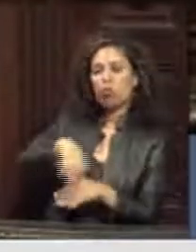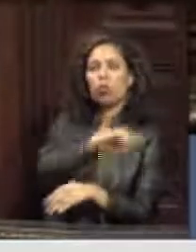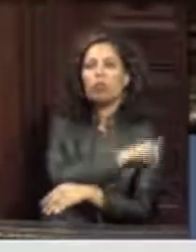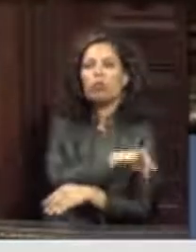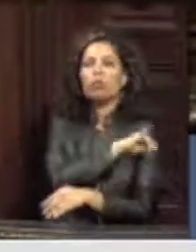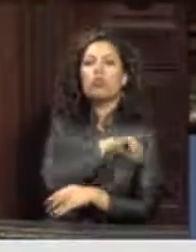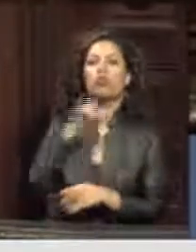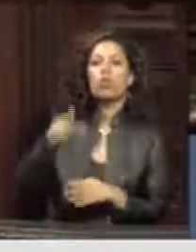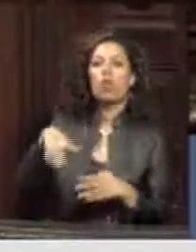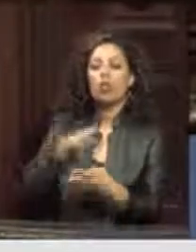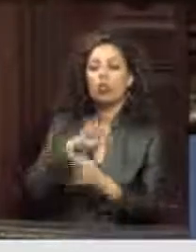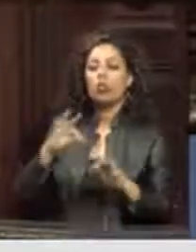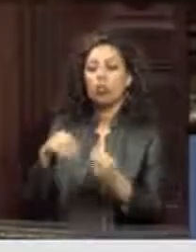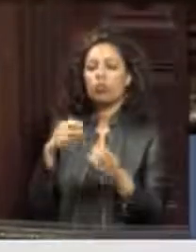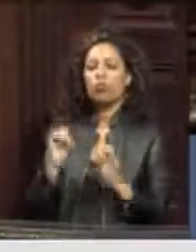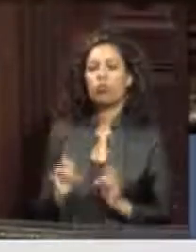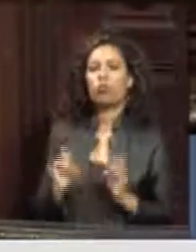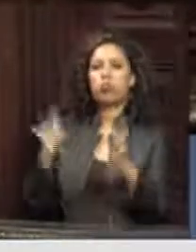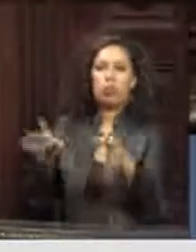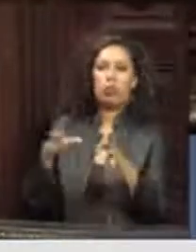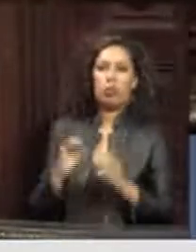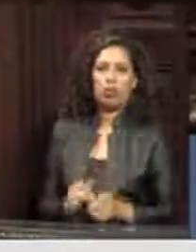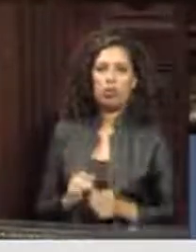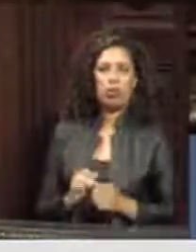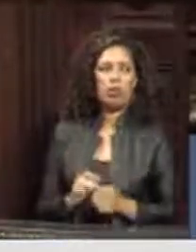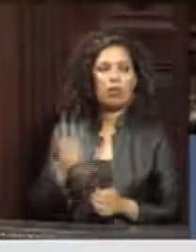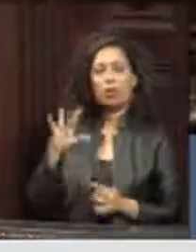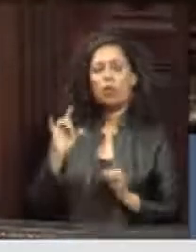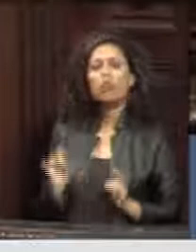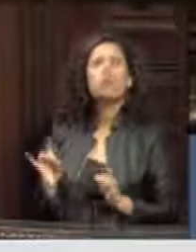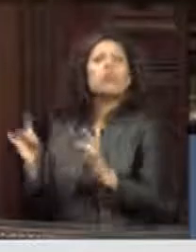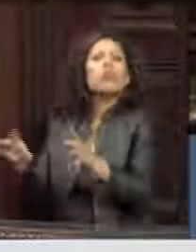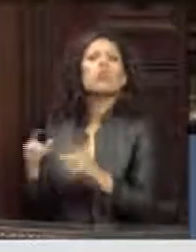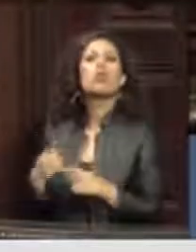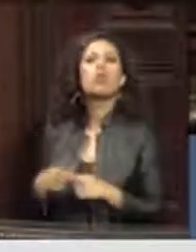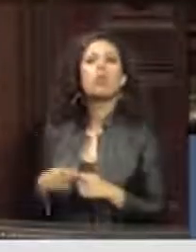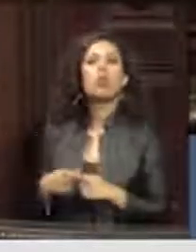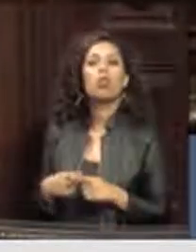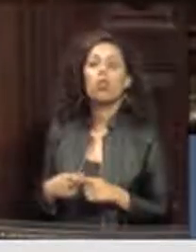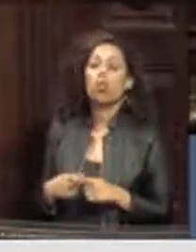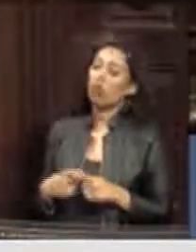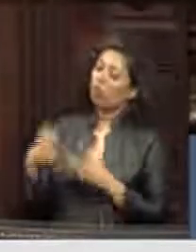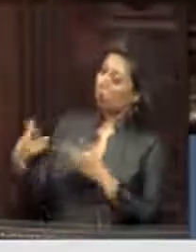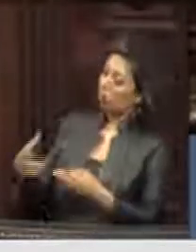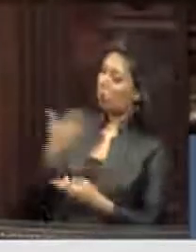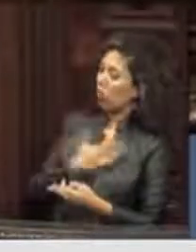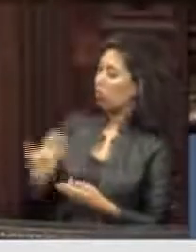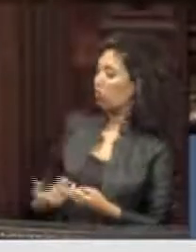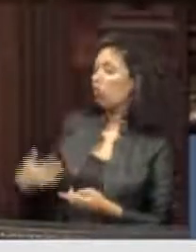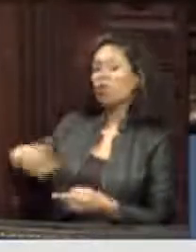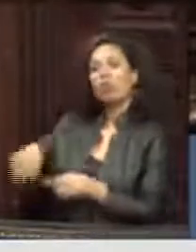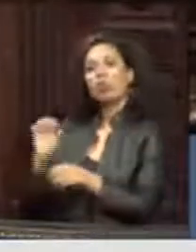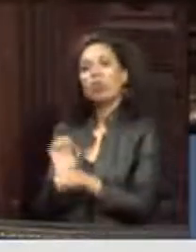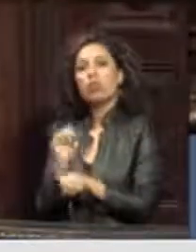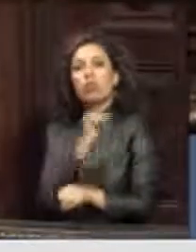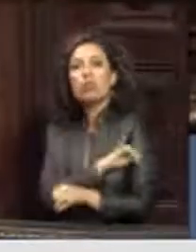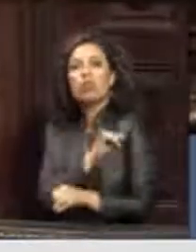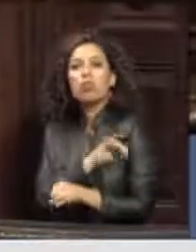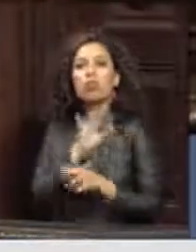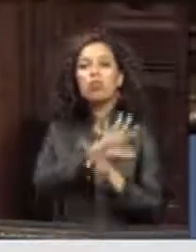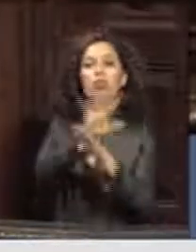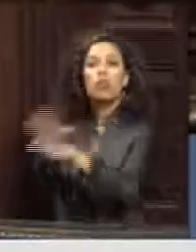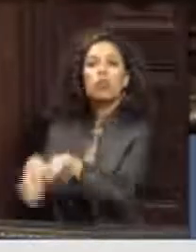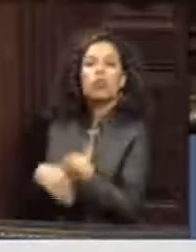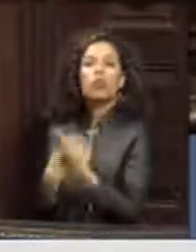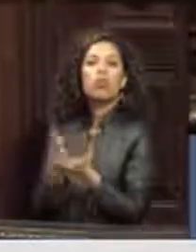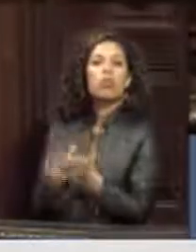mas abandono que é condizente com um governo que não olha para o interior, com um governo